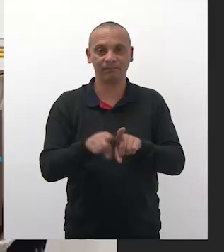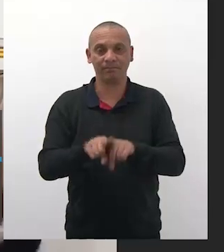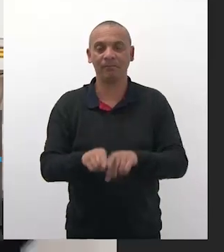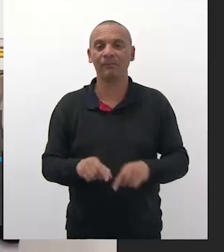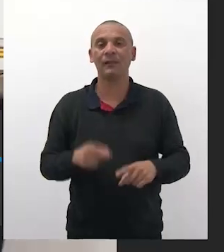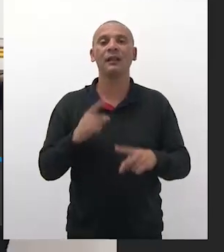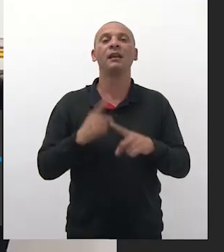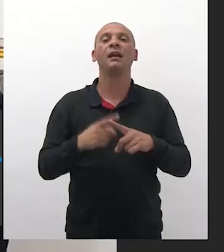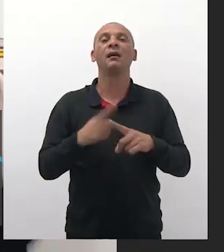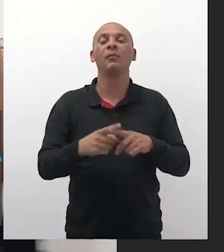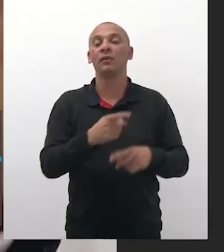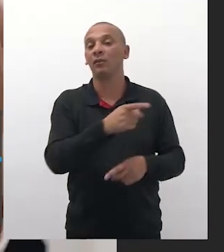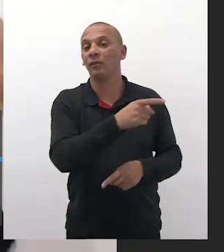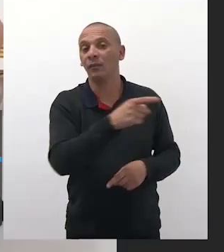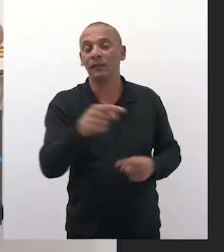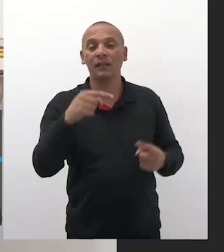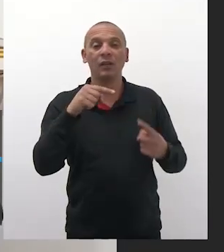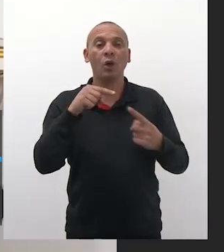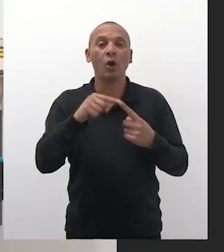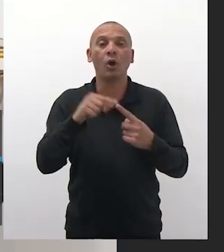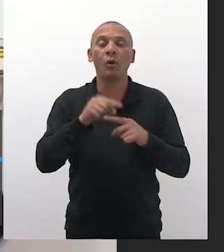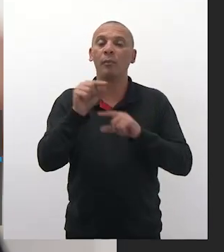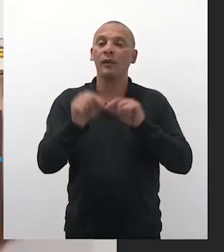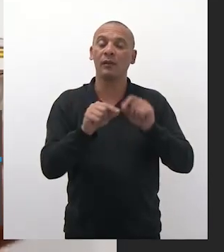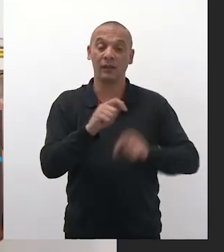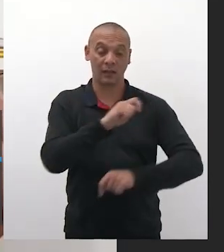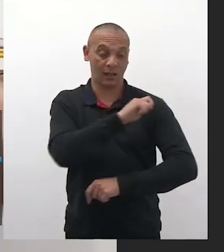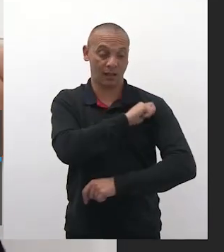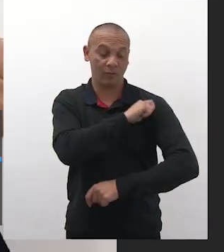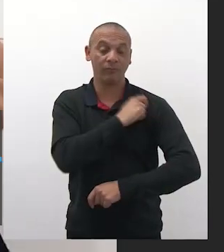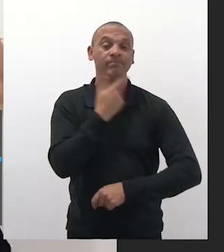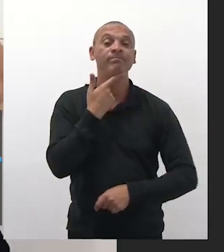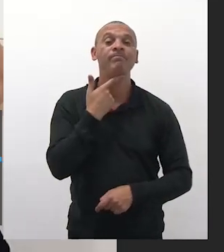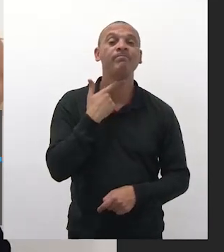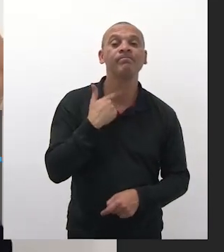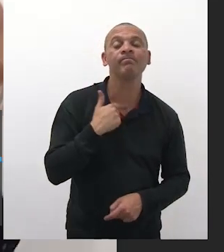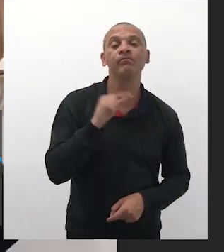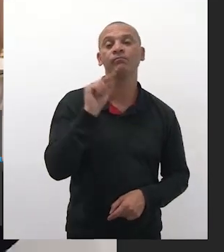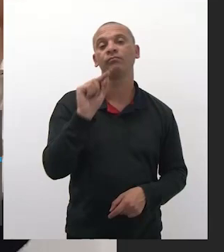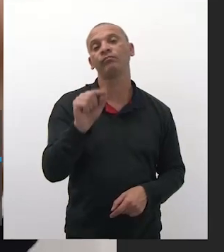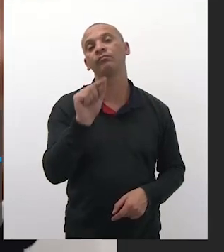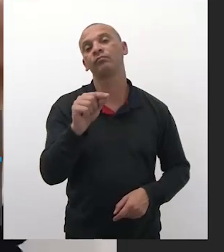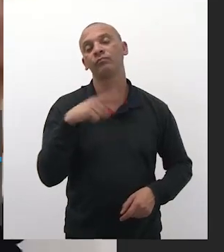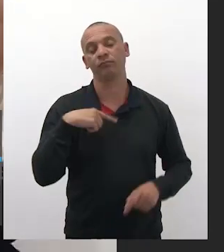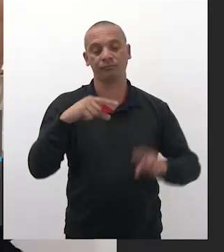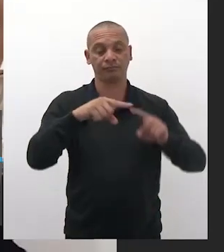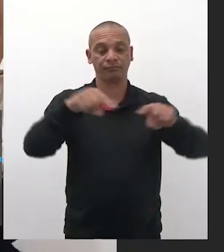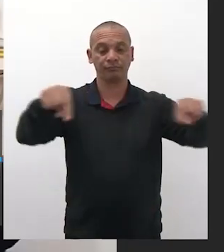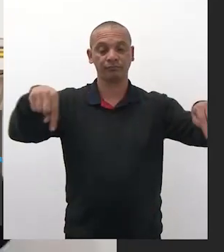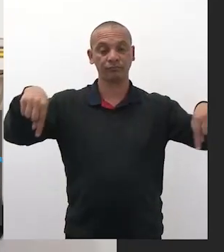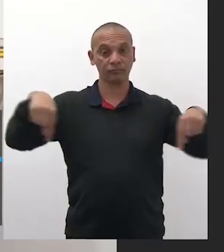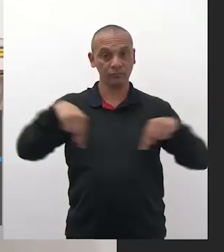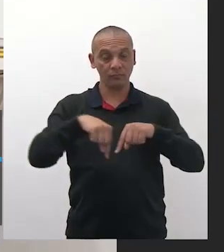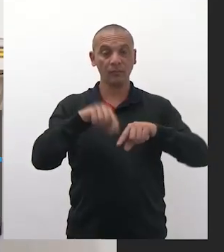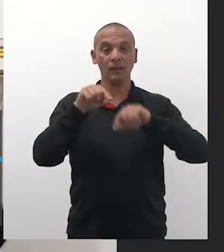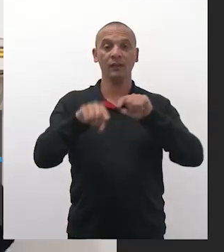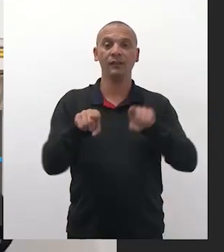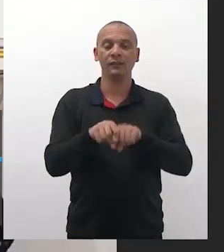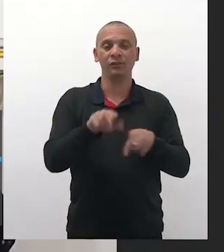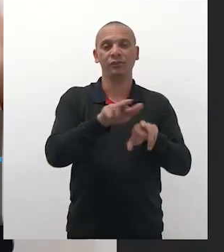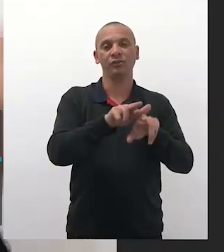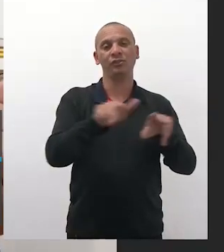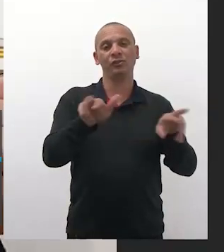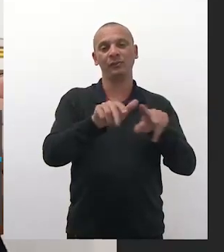você traz ali o que o aluno quer, aquela sala com